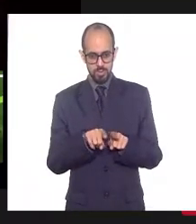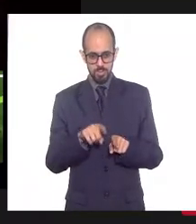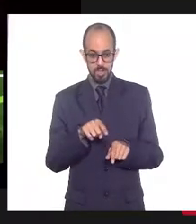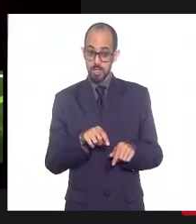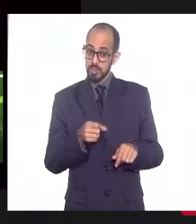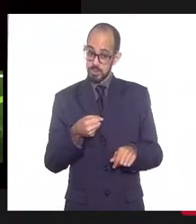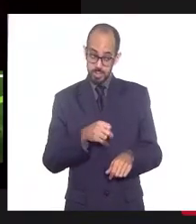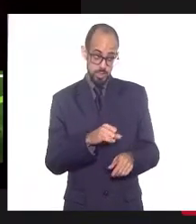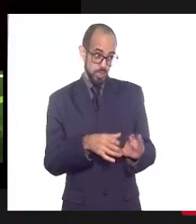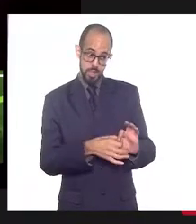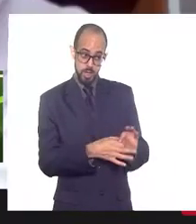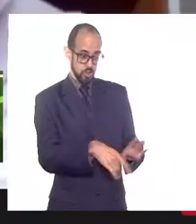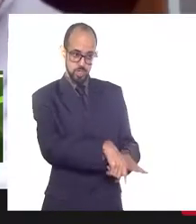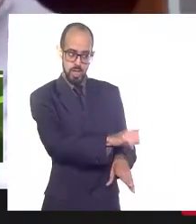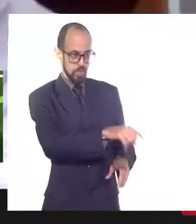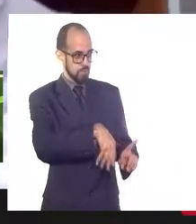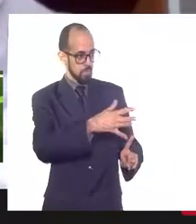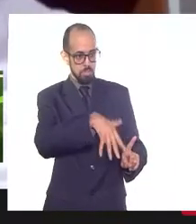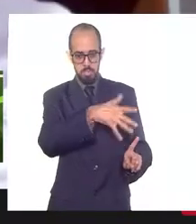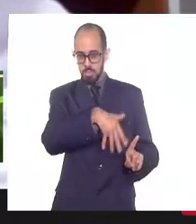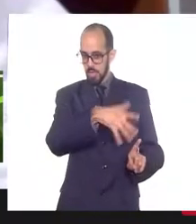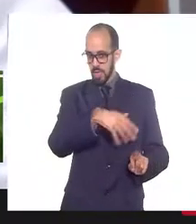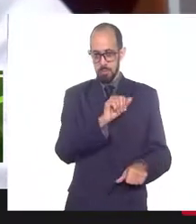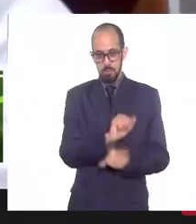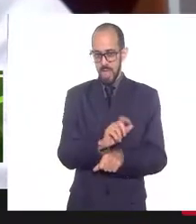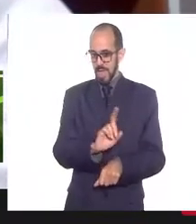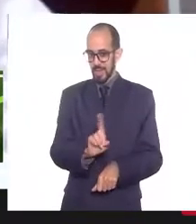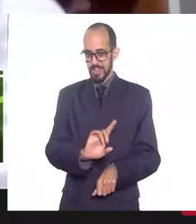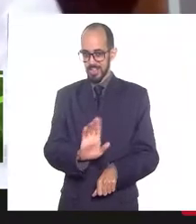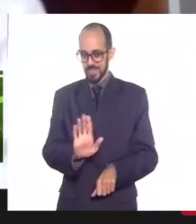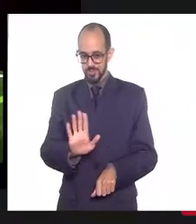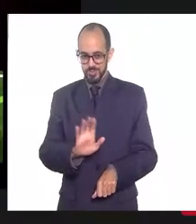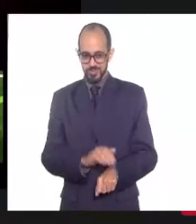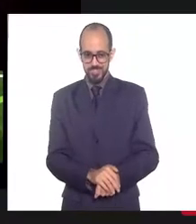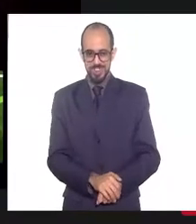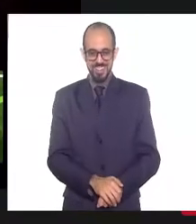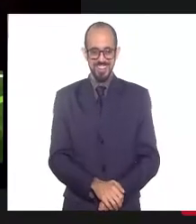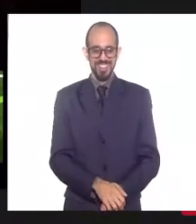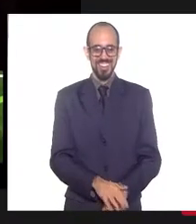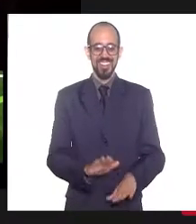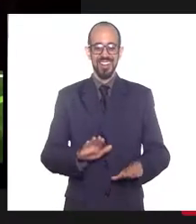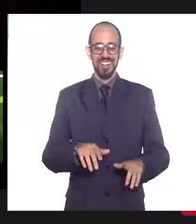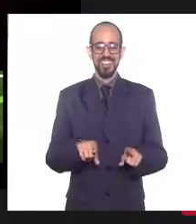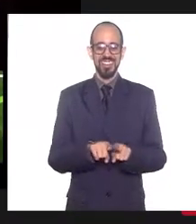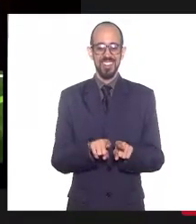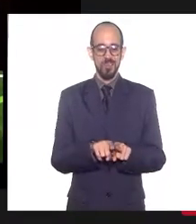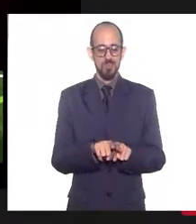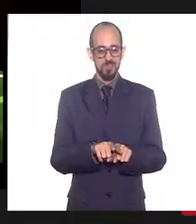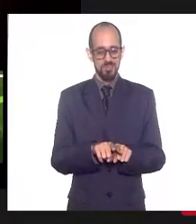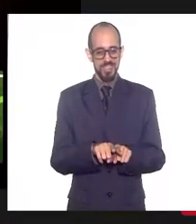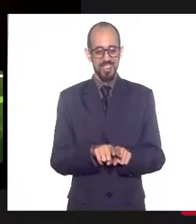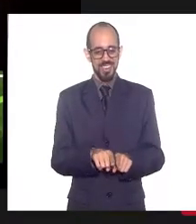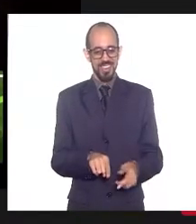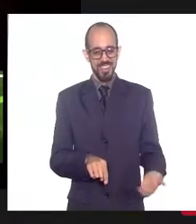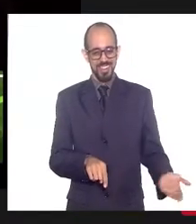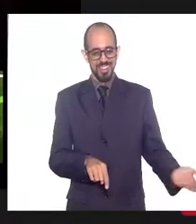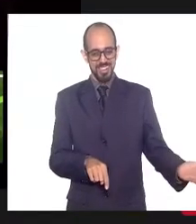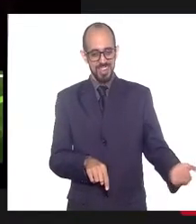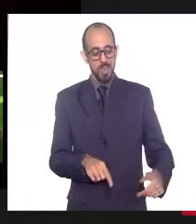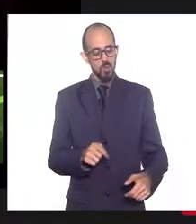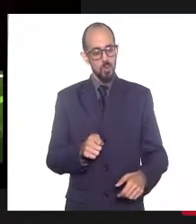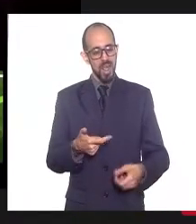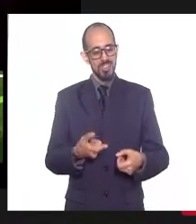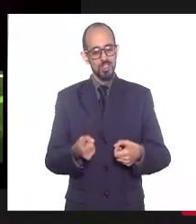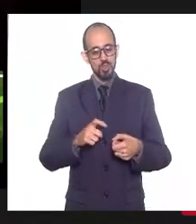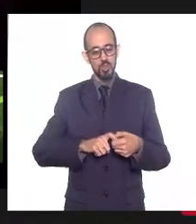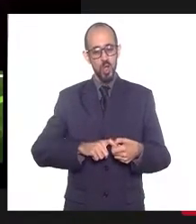durante dias. É o nosso grande e valoroso, quase sócio aqui